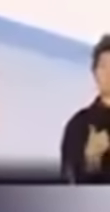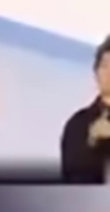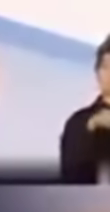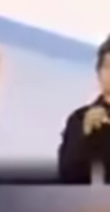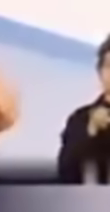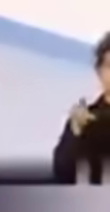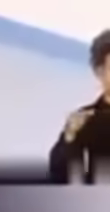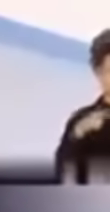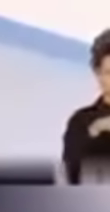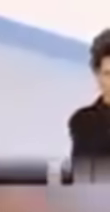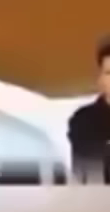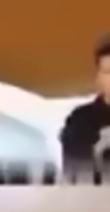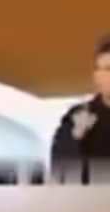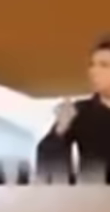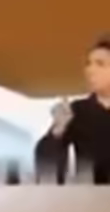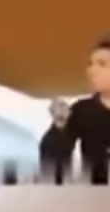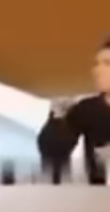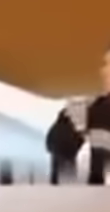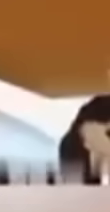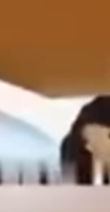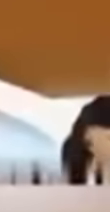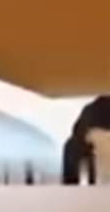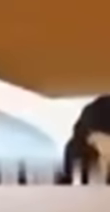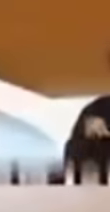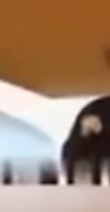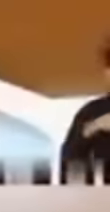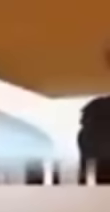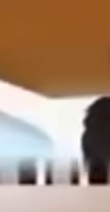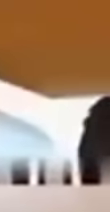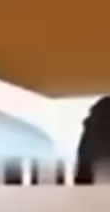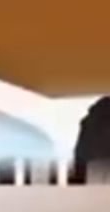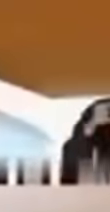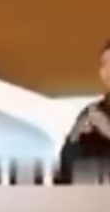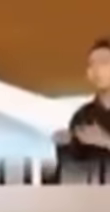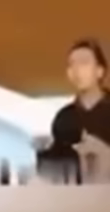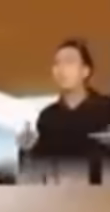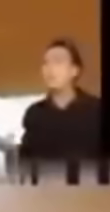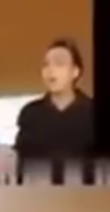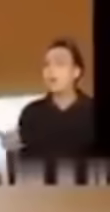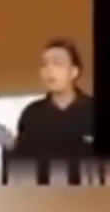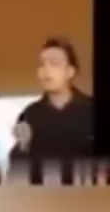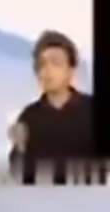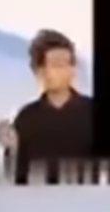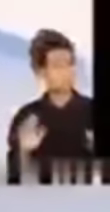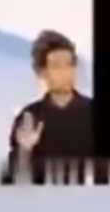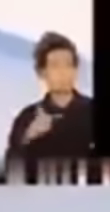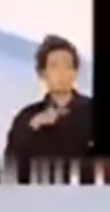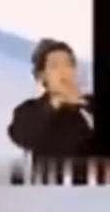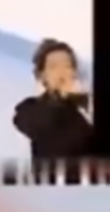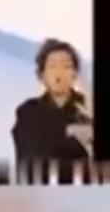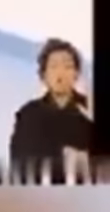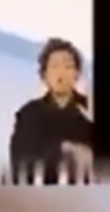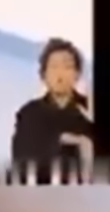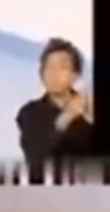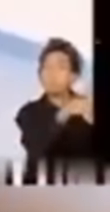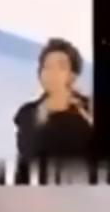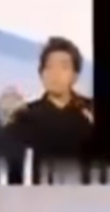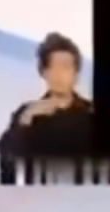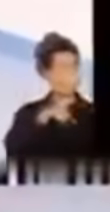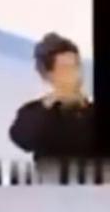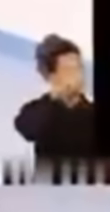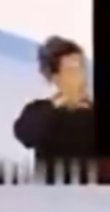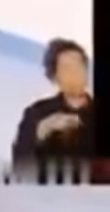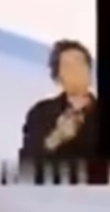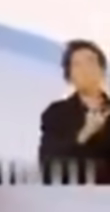perguntei para ninguém se apoia, se votou em algum candidato, se gosta de A, se gosta de B. Eu olhei o currículo de cada um, eu olhei o histórico de cada um, eu olhei o